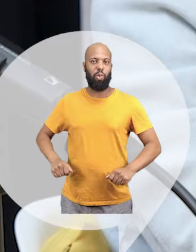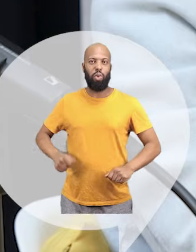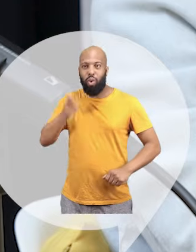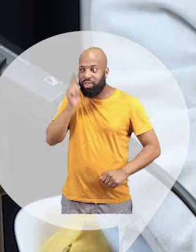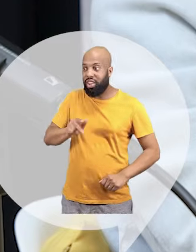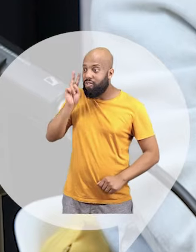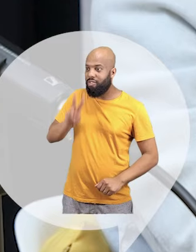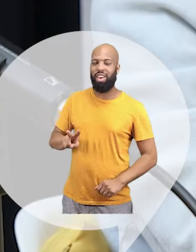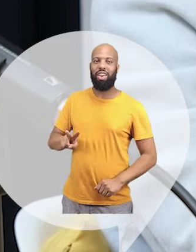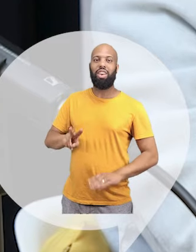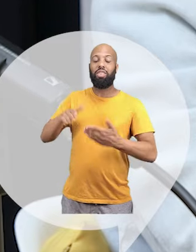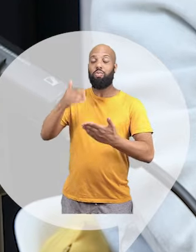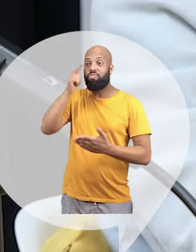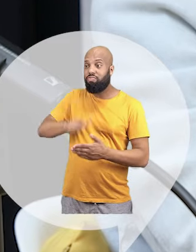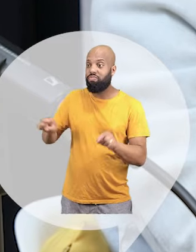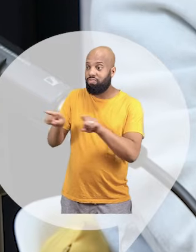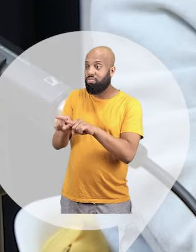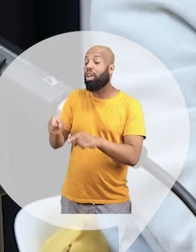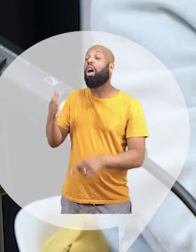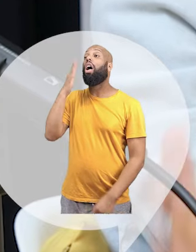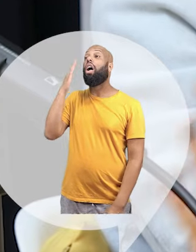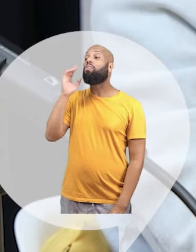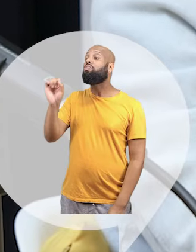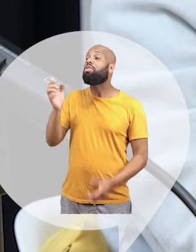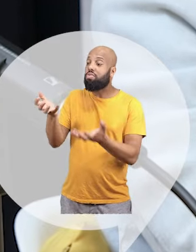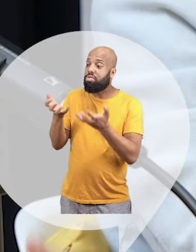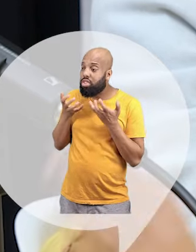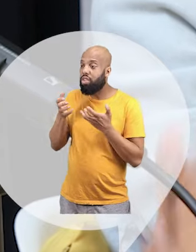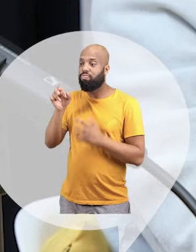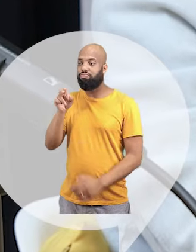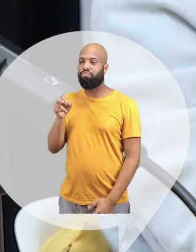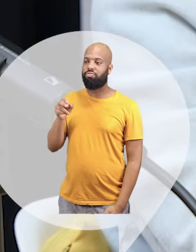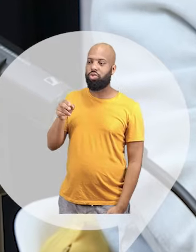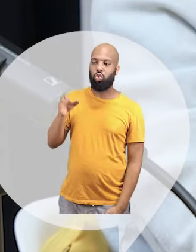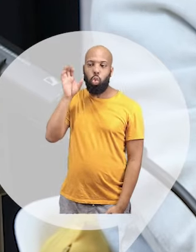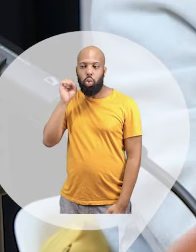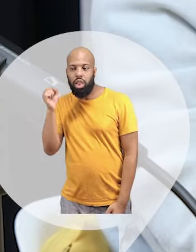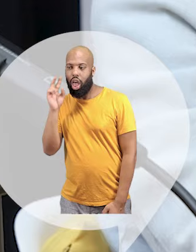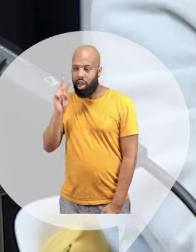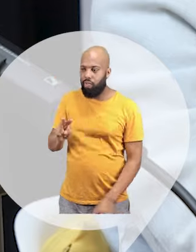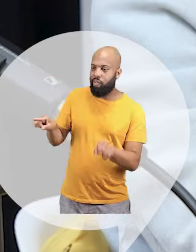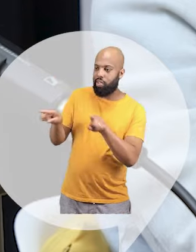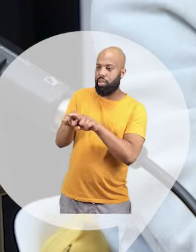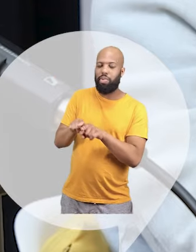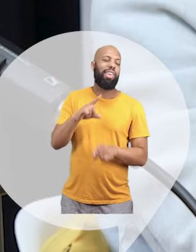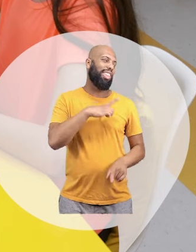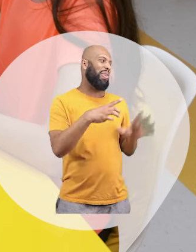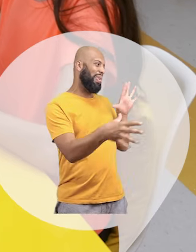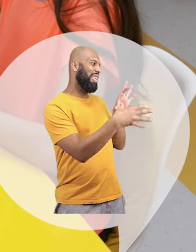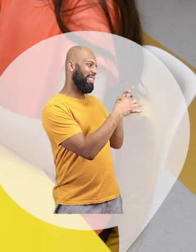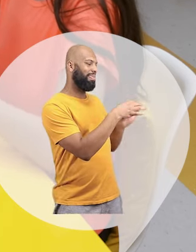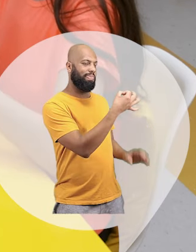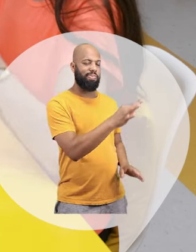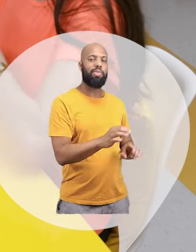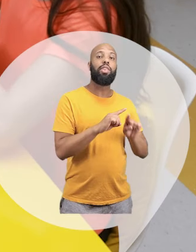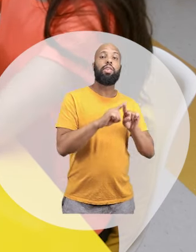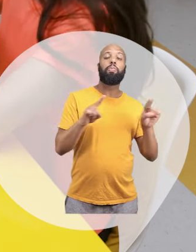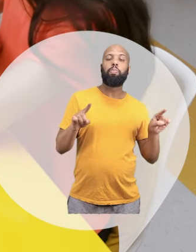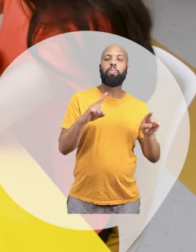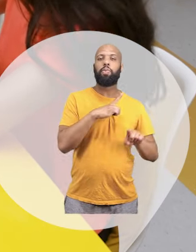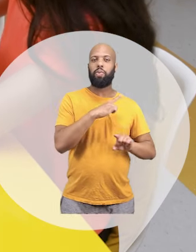interferindo nessa nesse q de do que você consume tudo mais eu acho que esse também é um detalhe bem importante